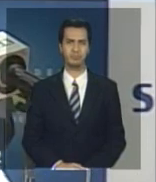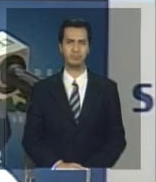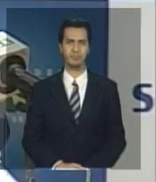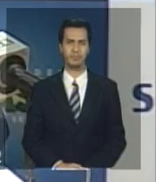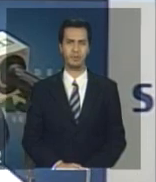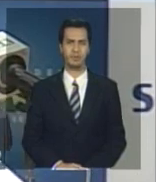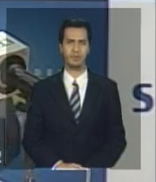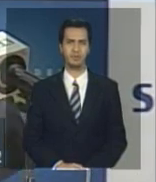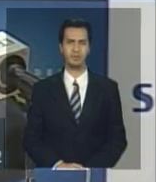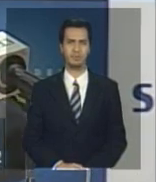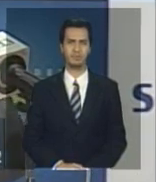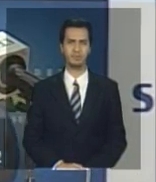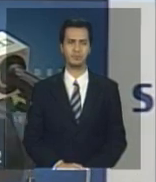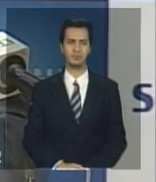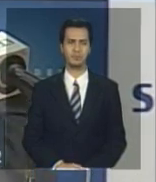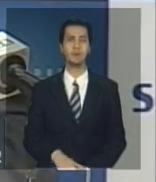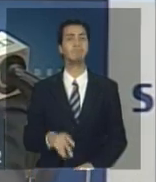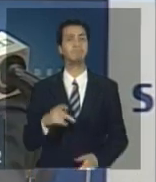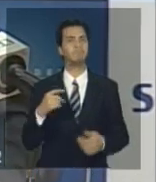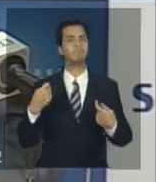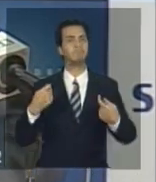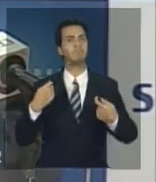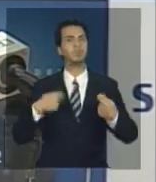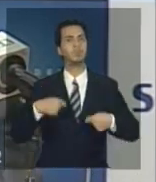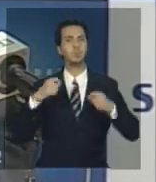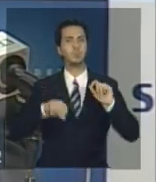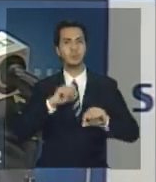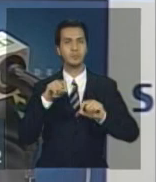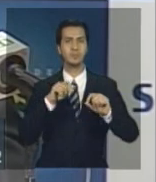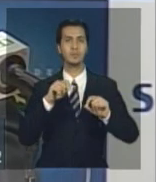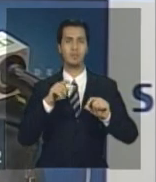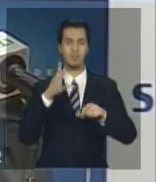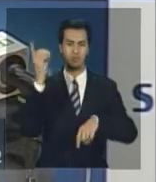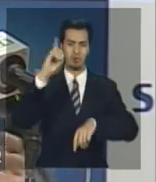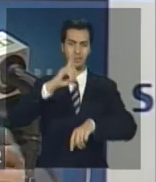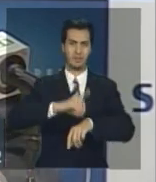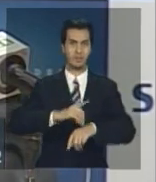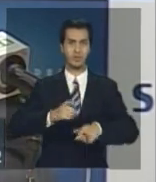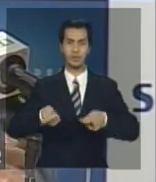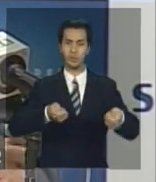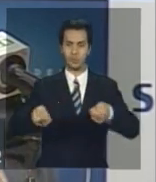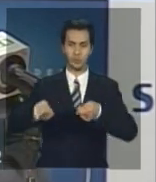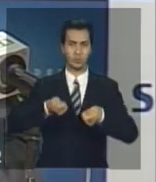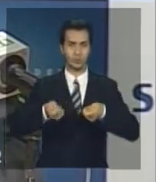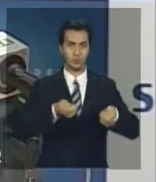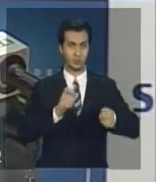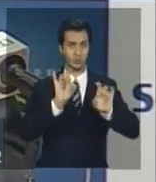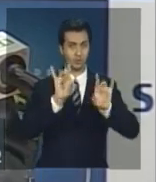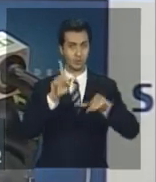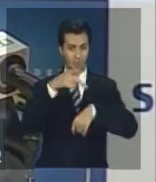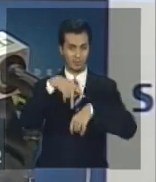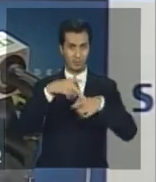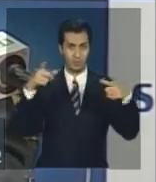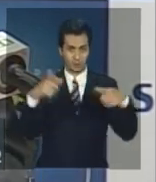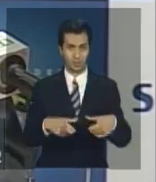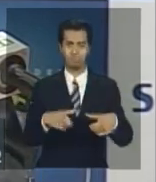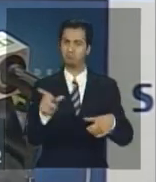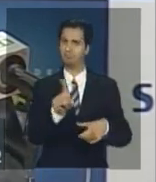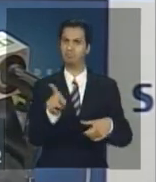Evidentemente, o controle da dengue não é só um assunto local, um assunto que tem que ter um entrosamento cada vez